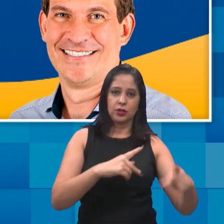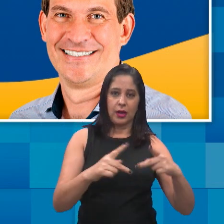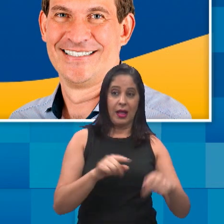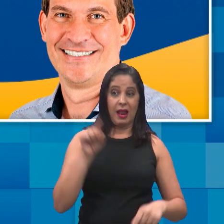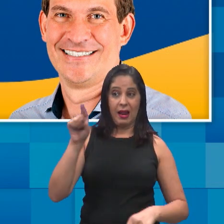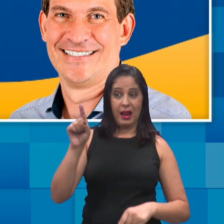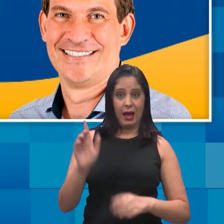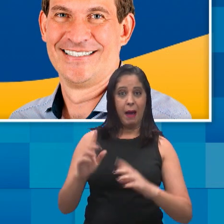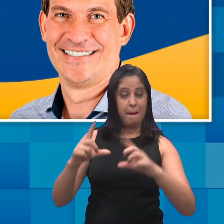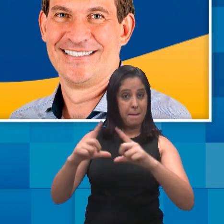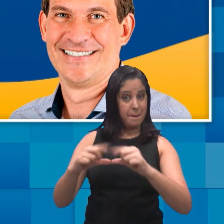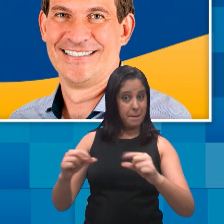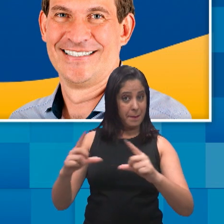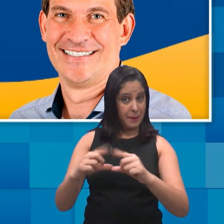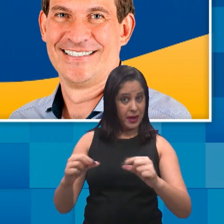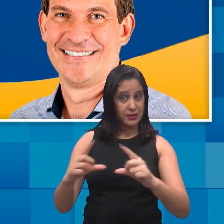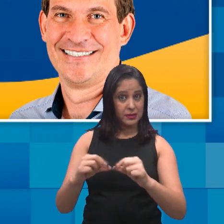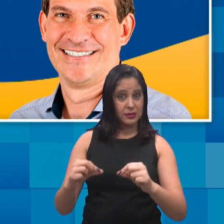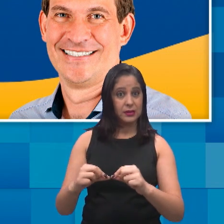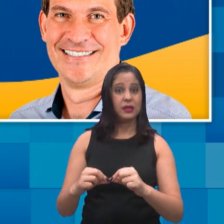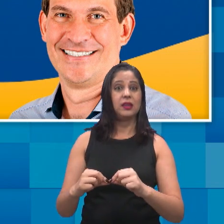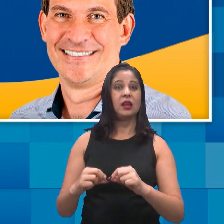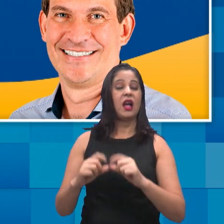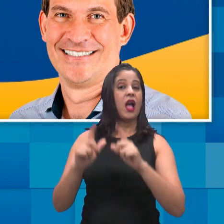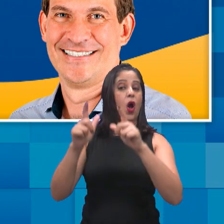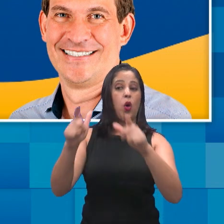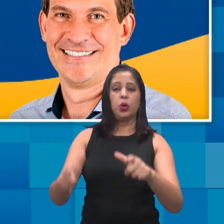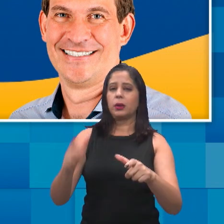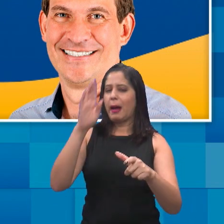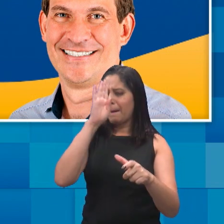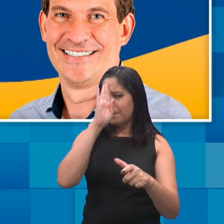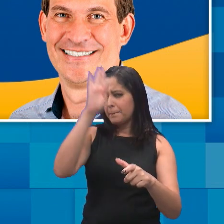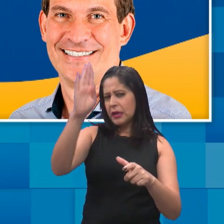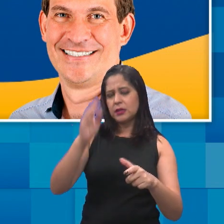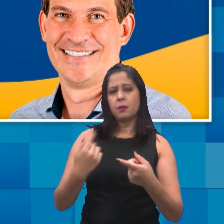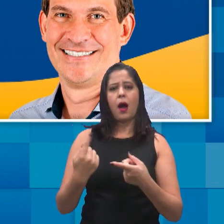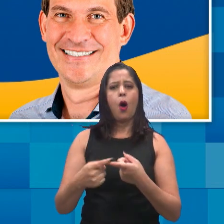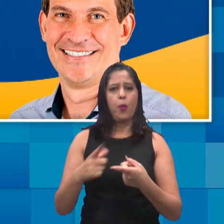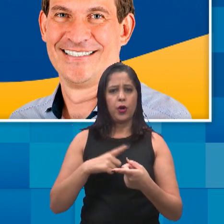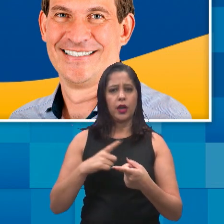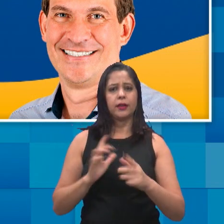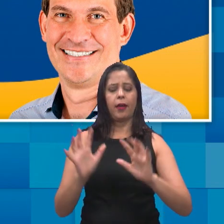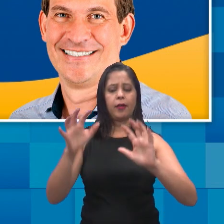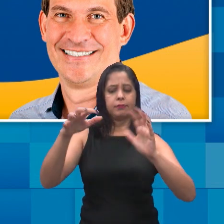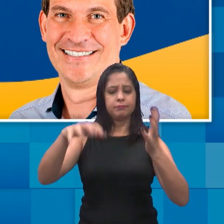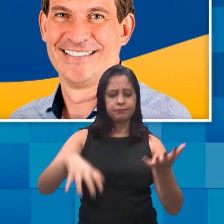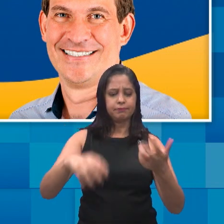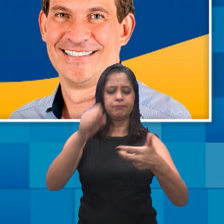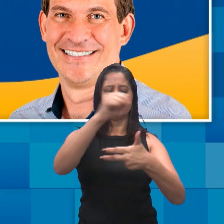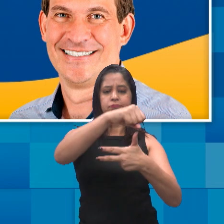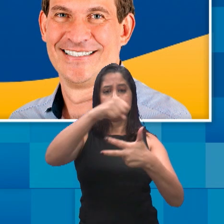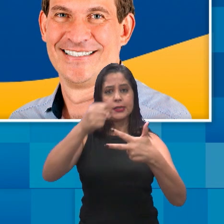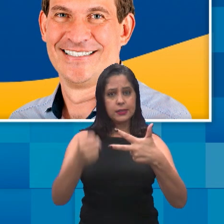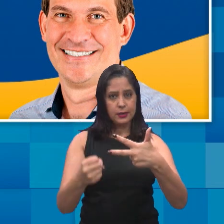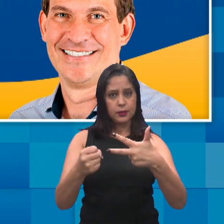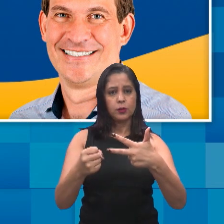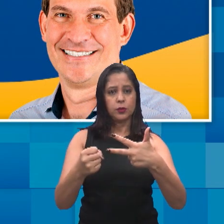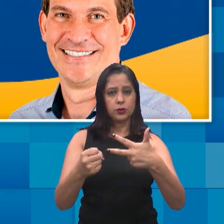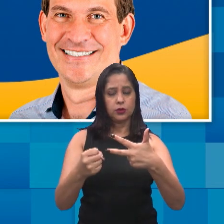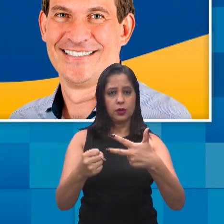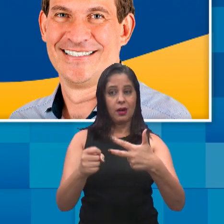nosso poder executivo, legislativo e também judiciário, e lá nós